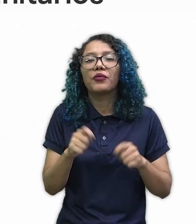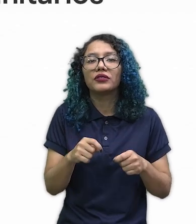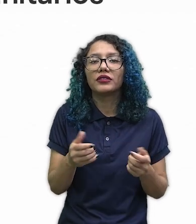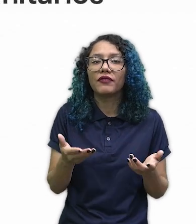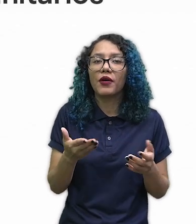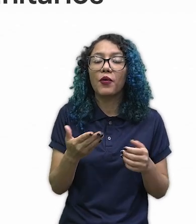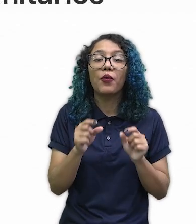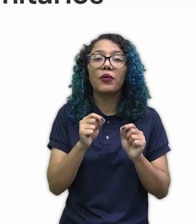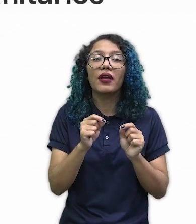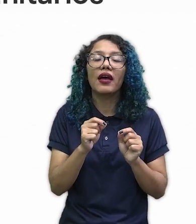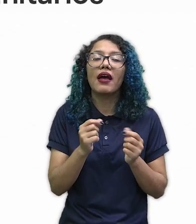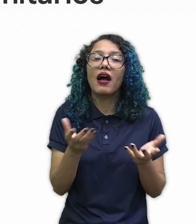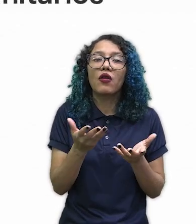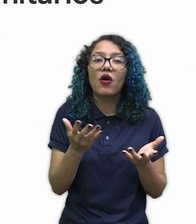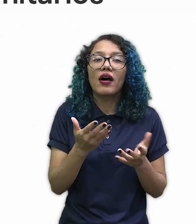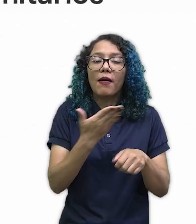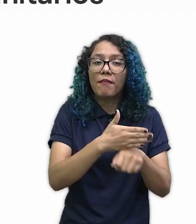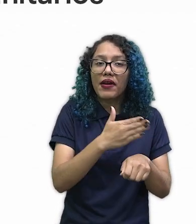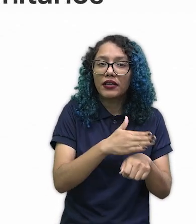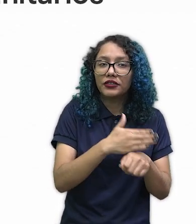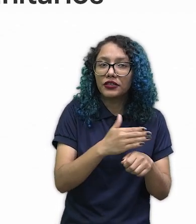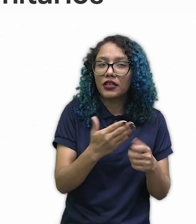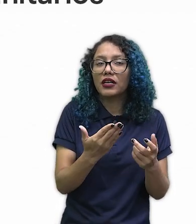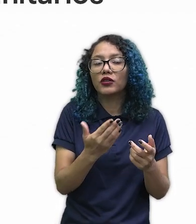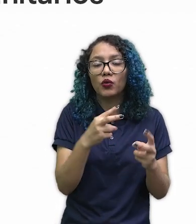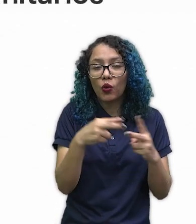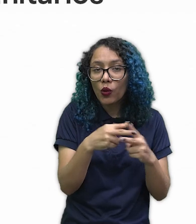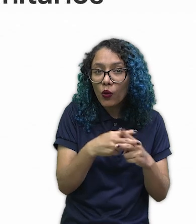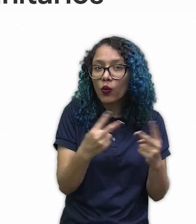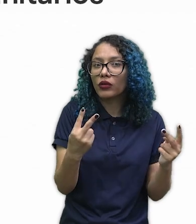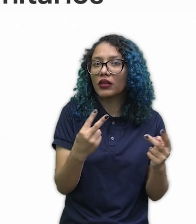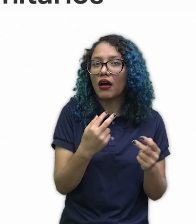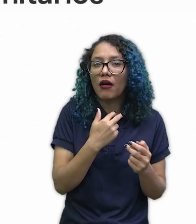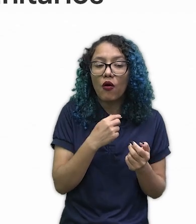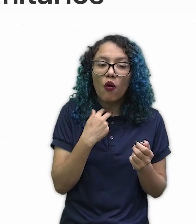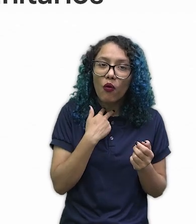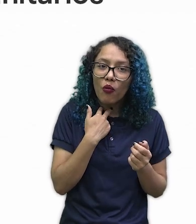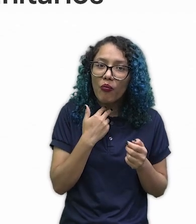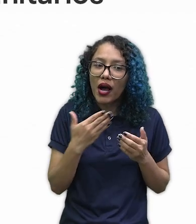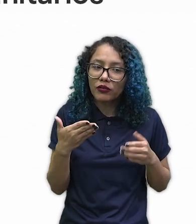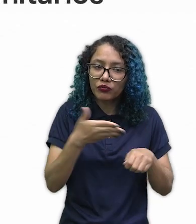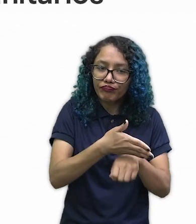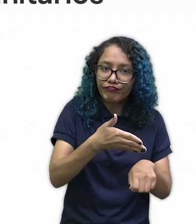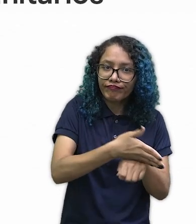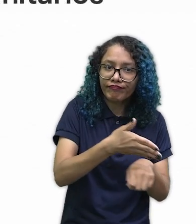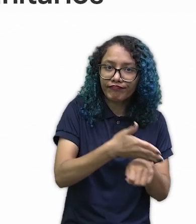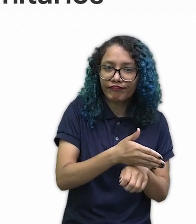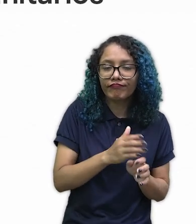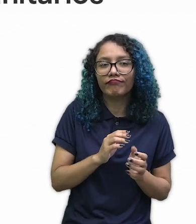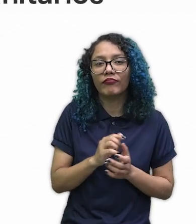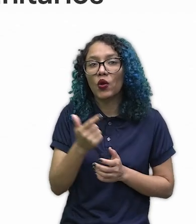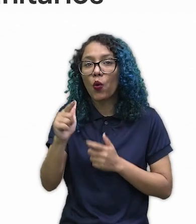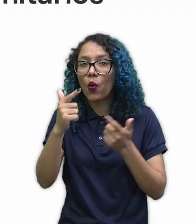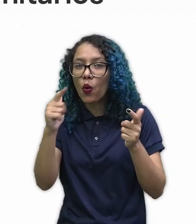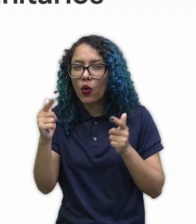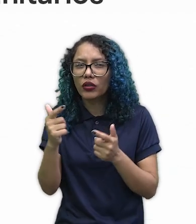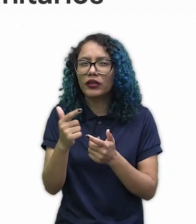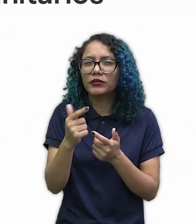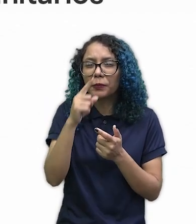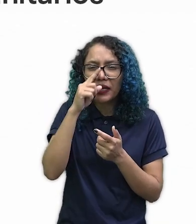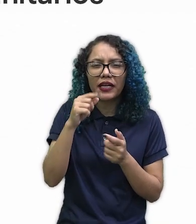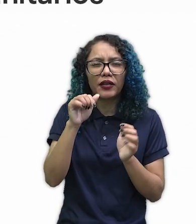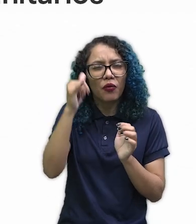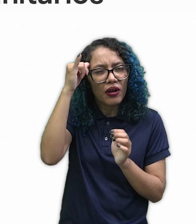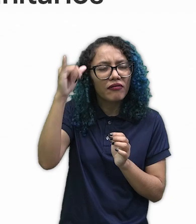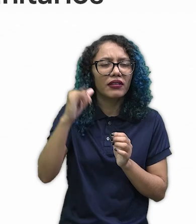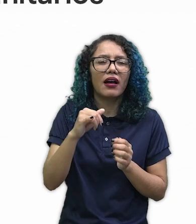estar com o tempo ocupados praticando as lutas. Então, existem projetos por aí, né, nas